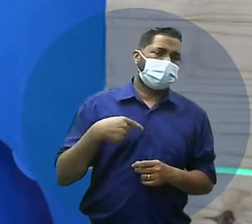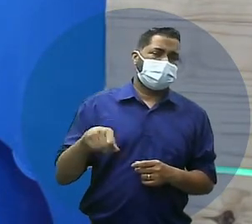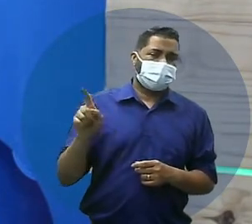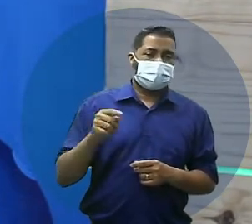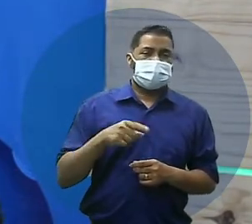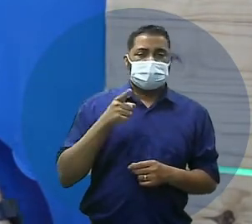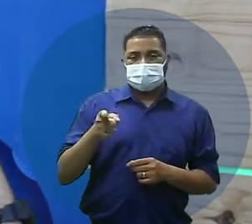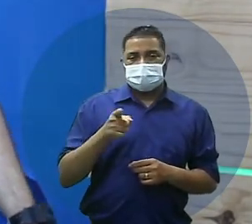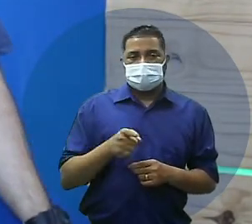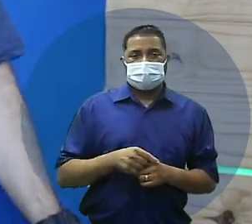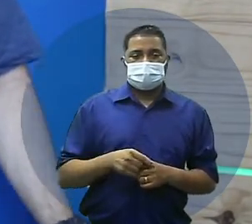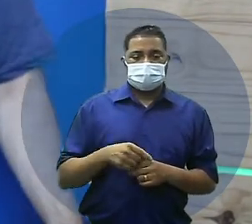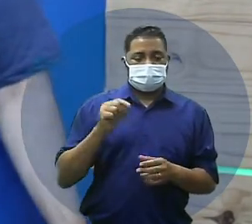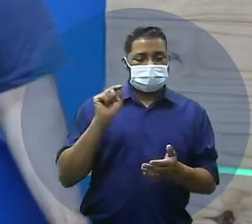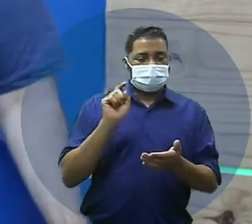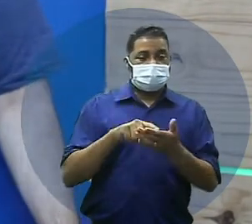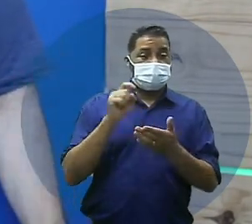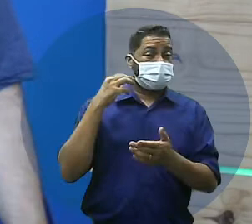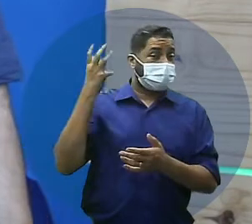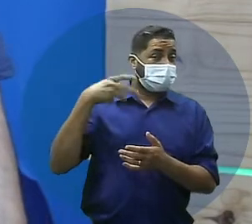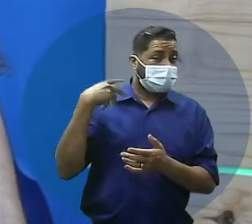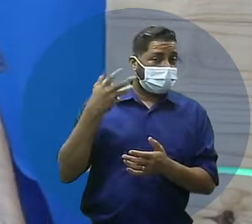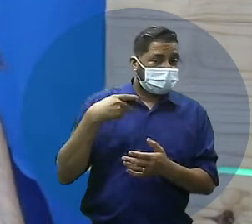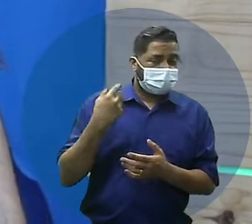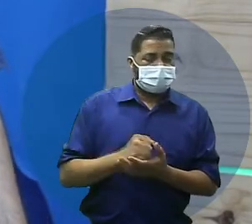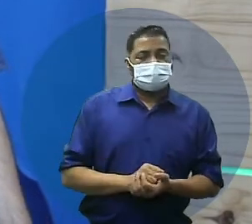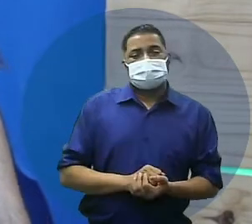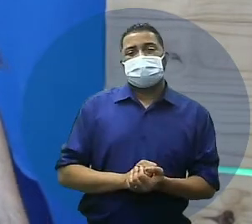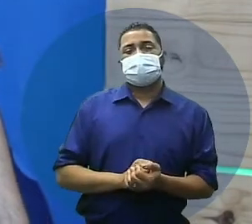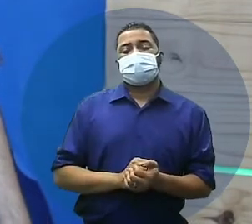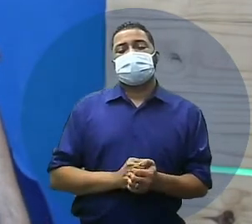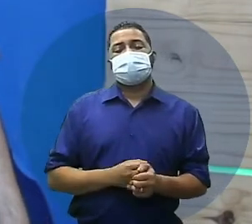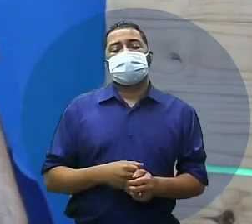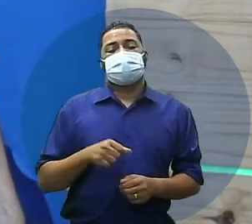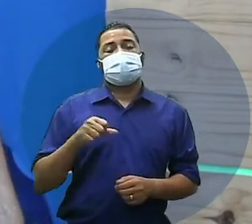seu player e bote lá para você ouvir